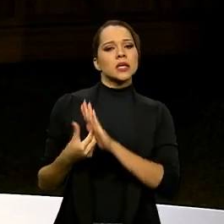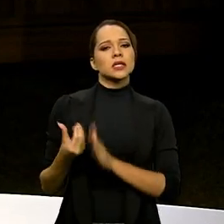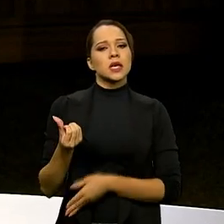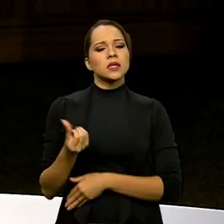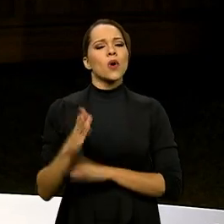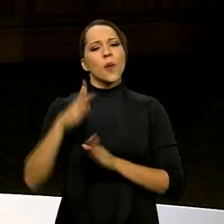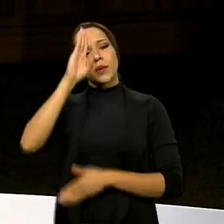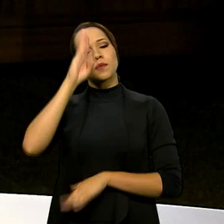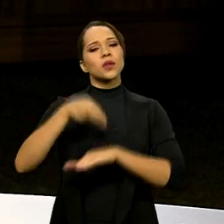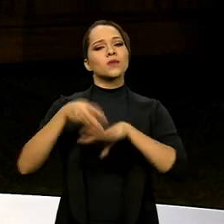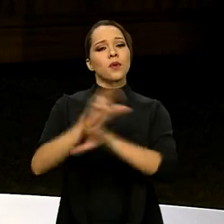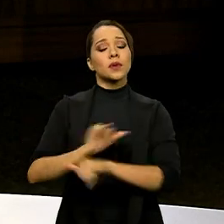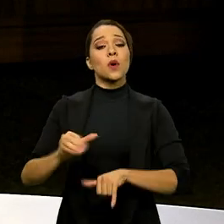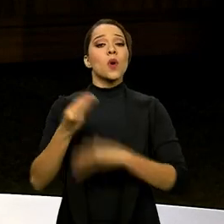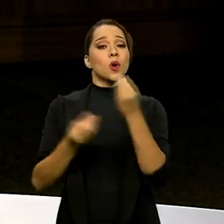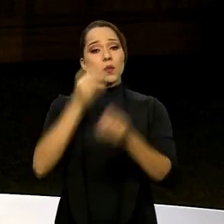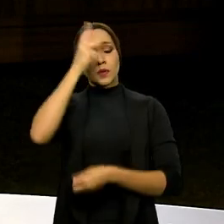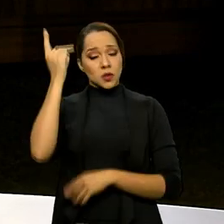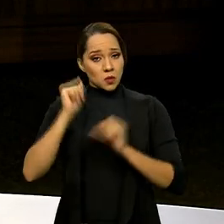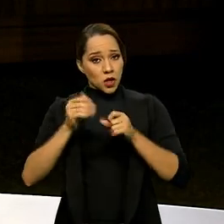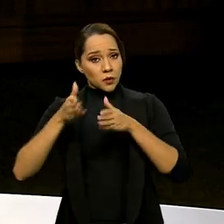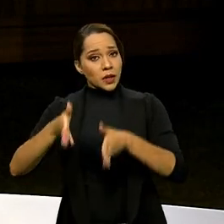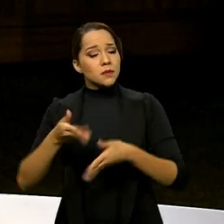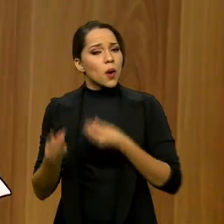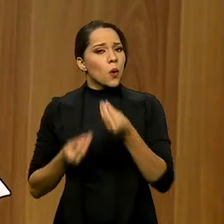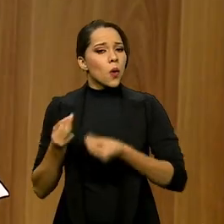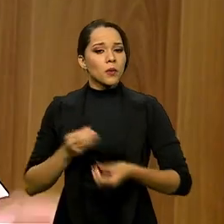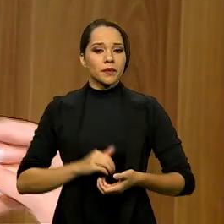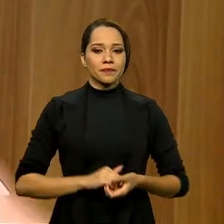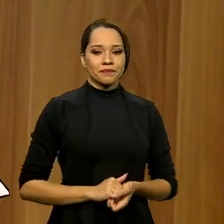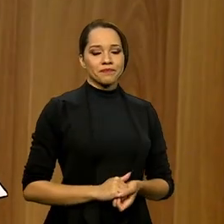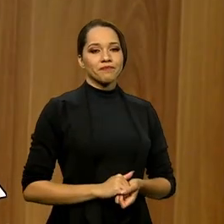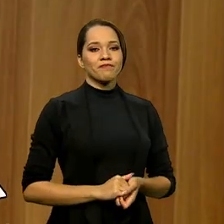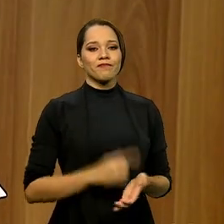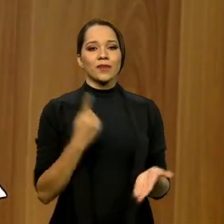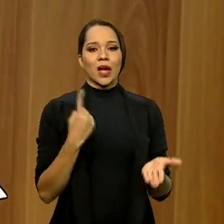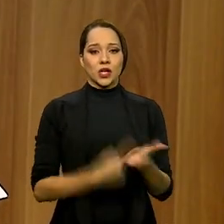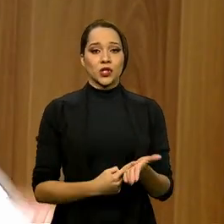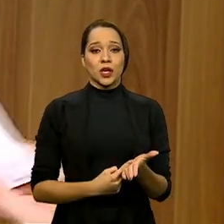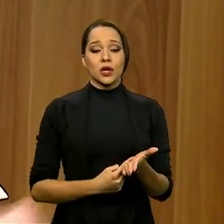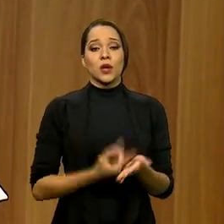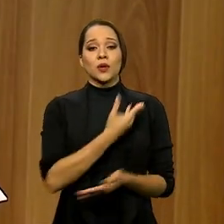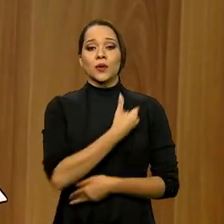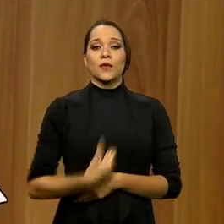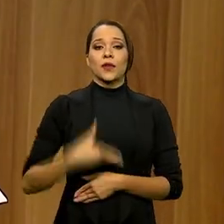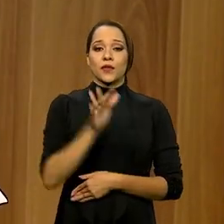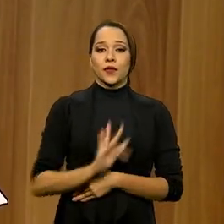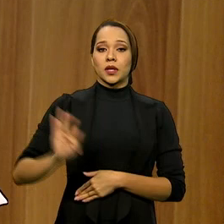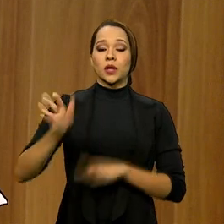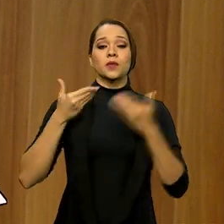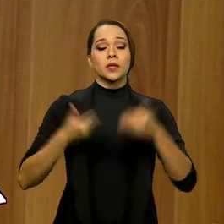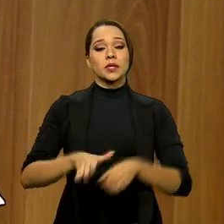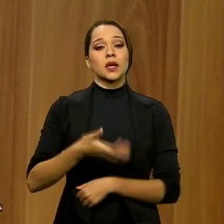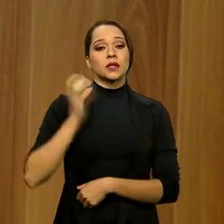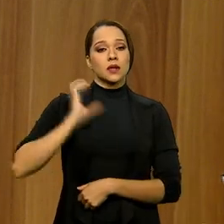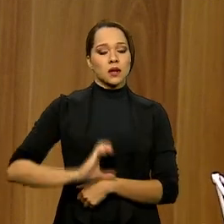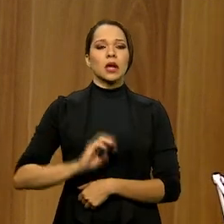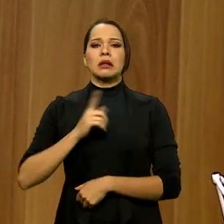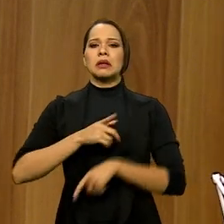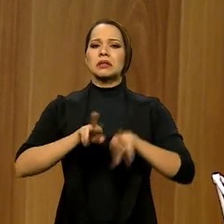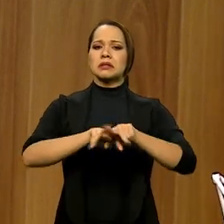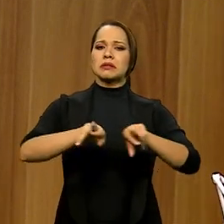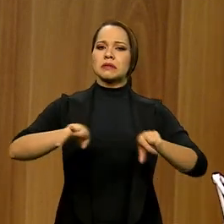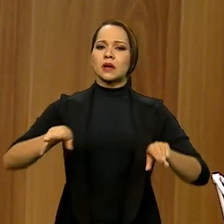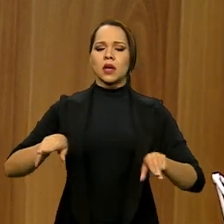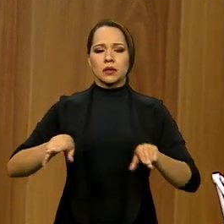principais destaques e como as pessoas podem participar? Olha, a agenda do governo federal, do Ministério da Cidadania, ela está